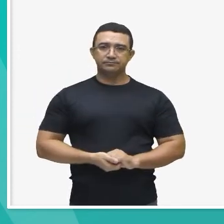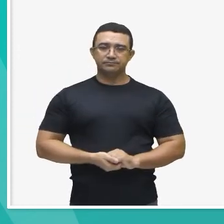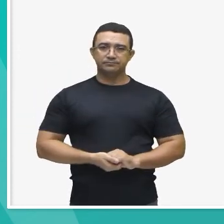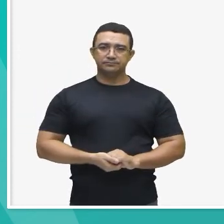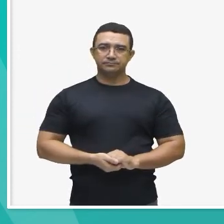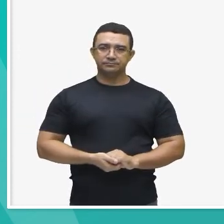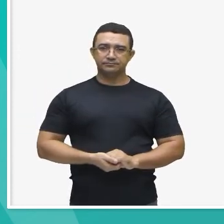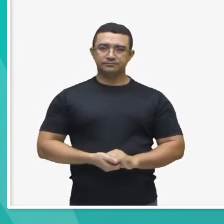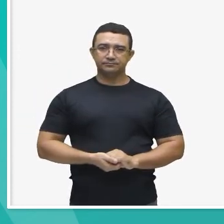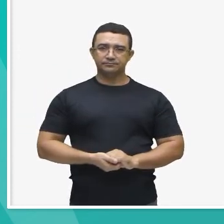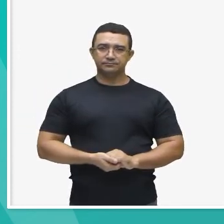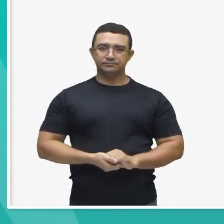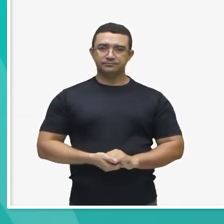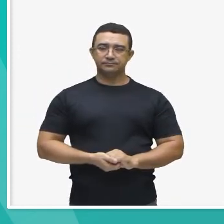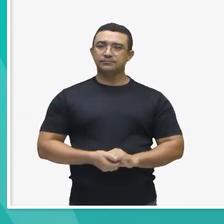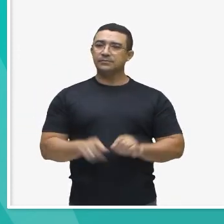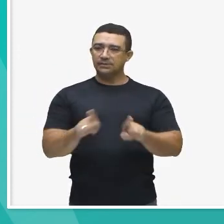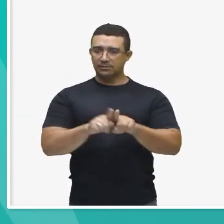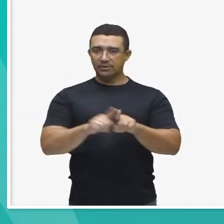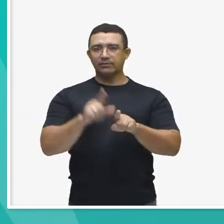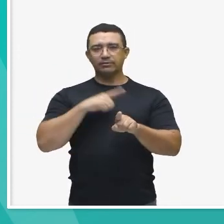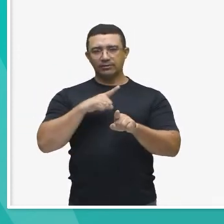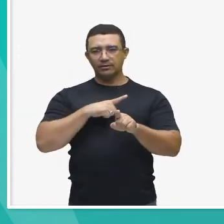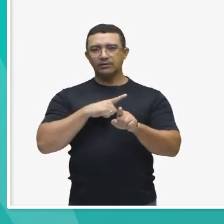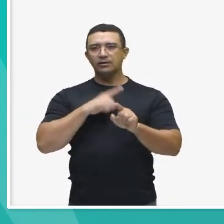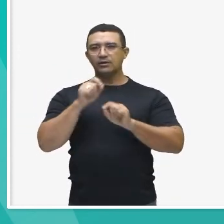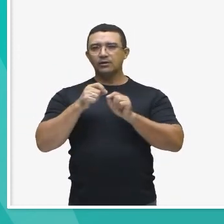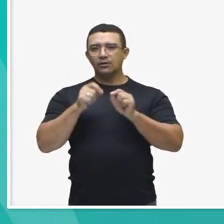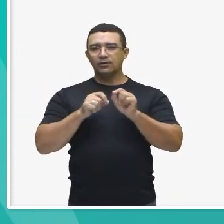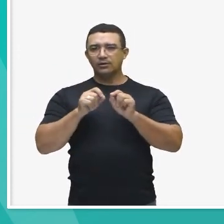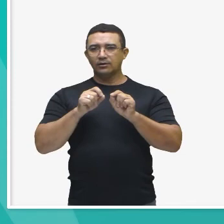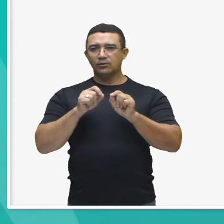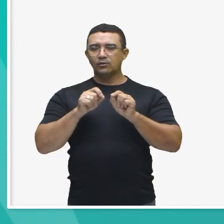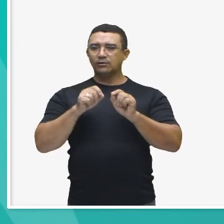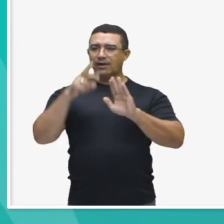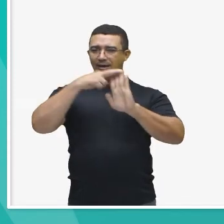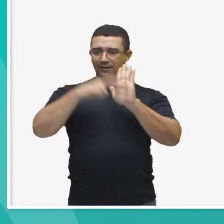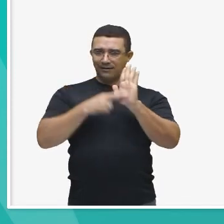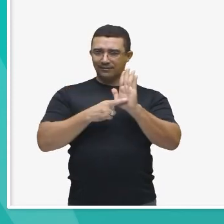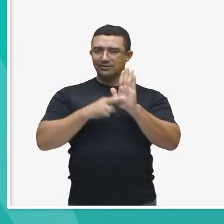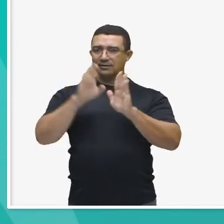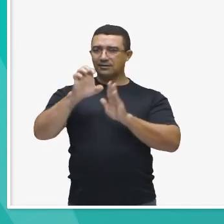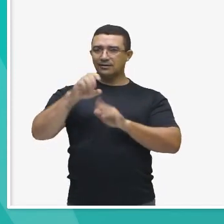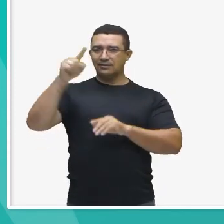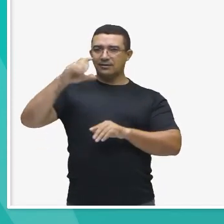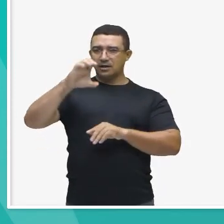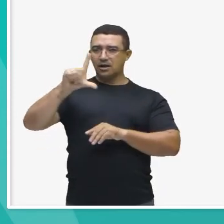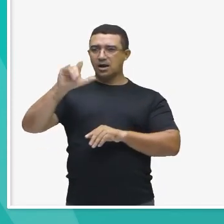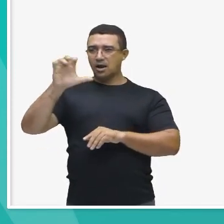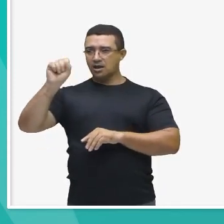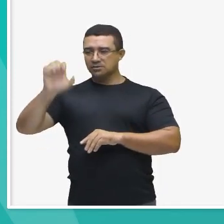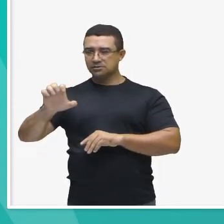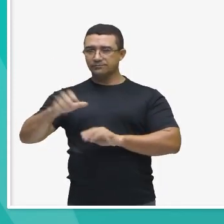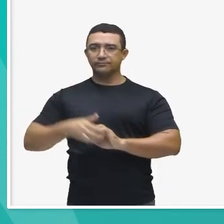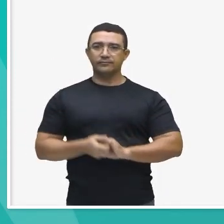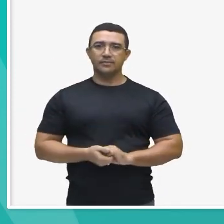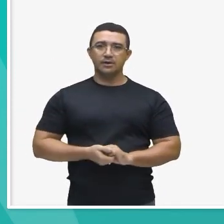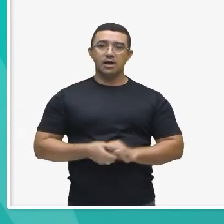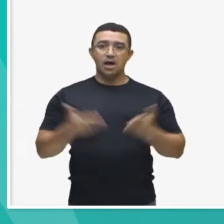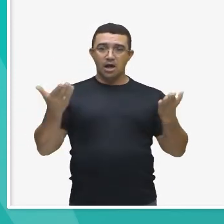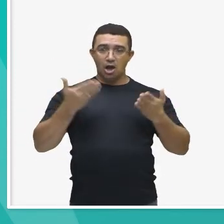Ok, gente? Então, nós temos aí o caso de ênclise. E agora nós vamos estudar